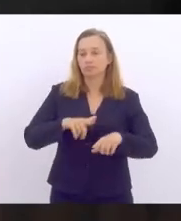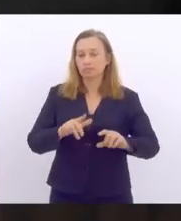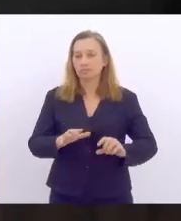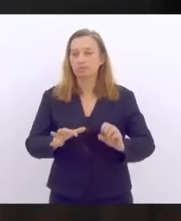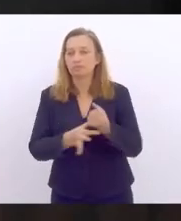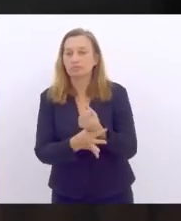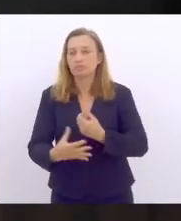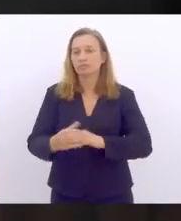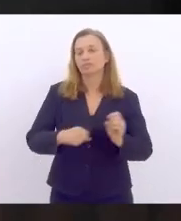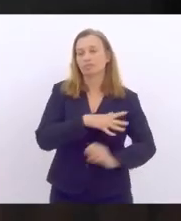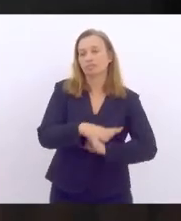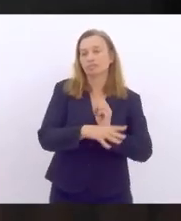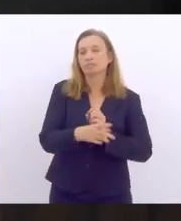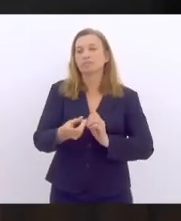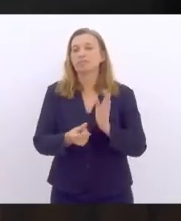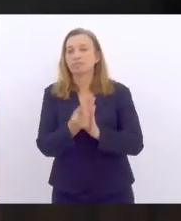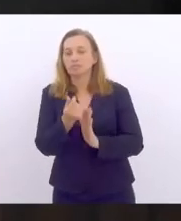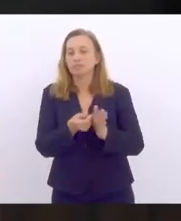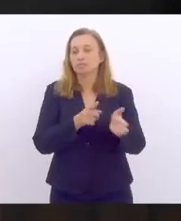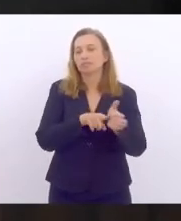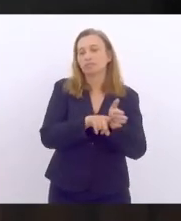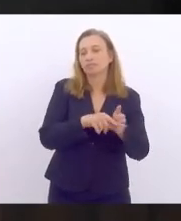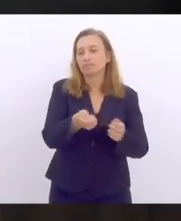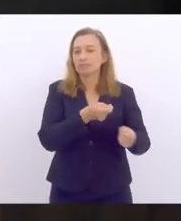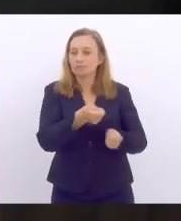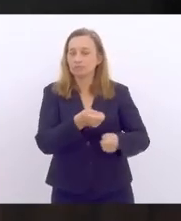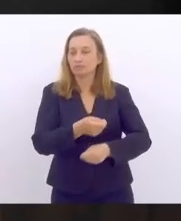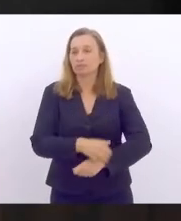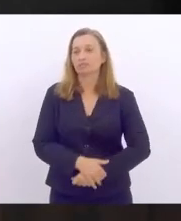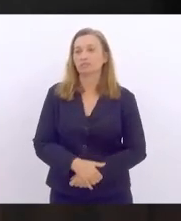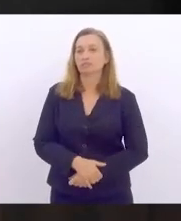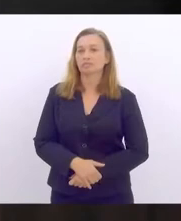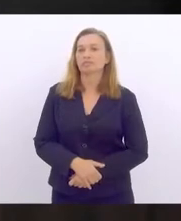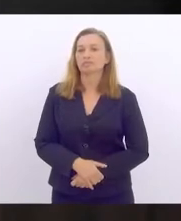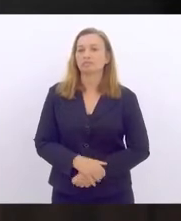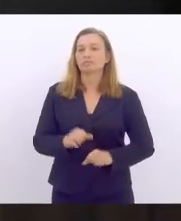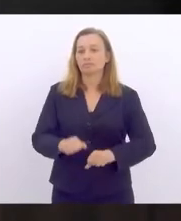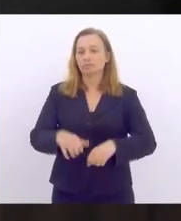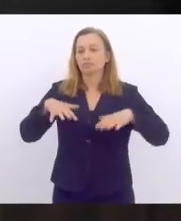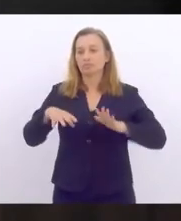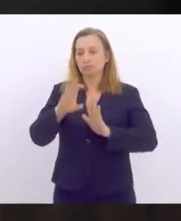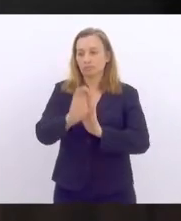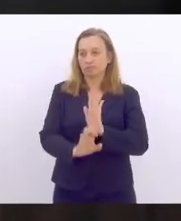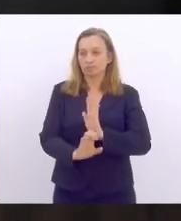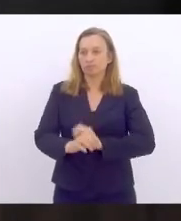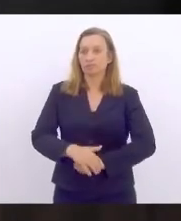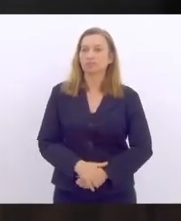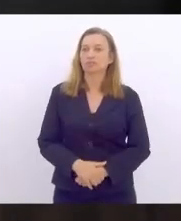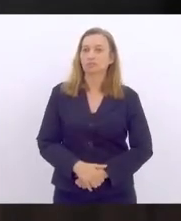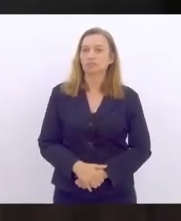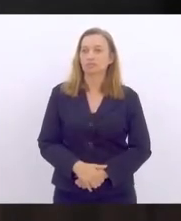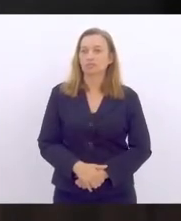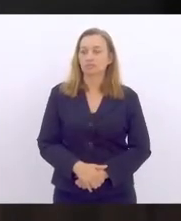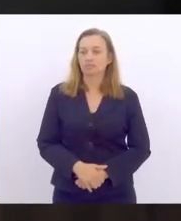seguridade social, de orçamento, finanças, fiscalização financeira e controle, as emendas de plenário.